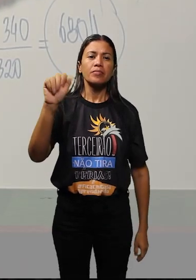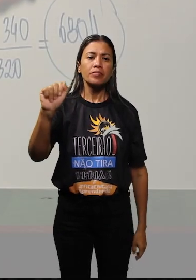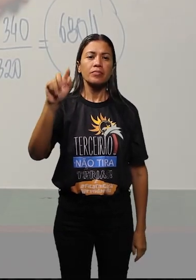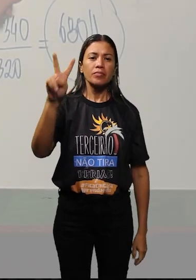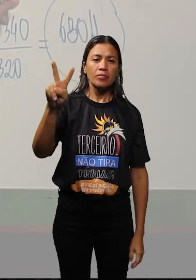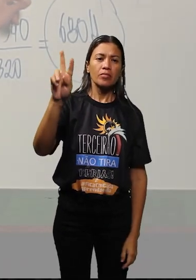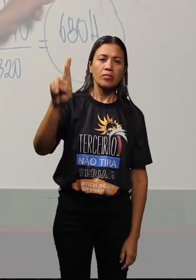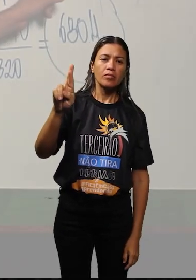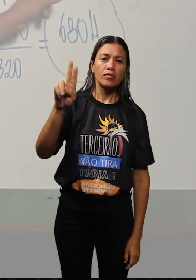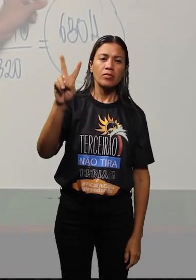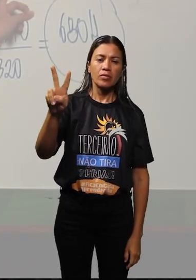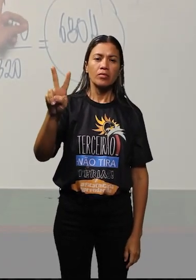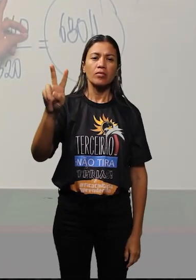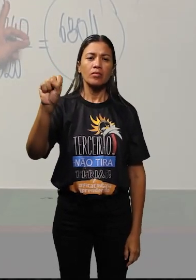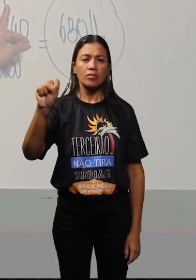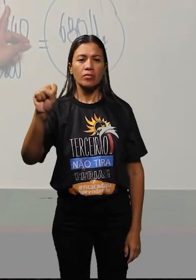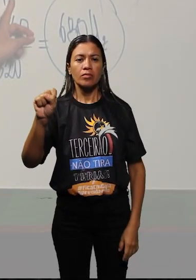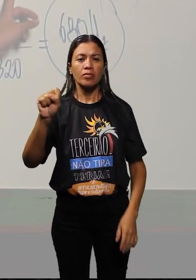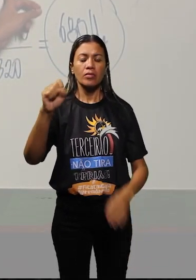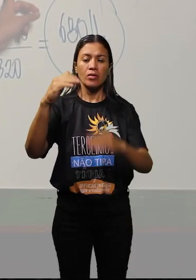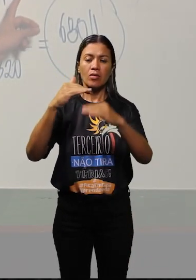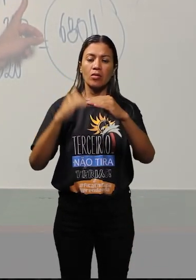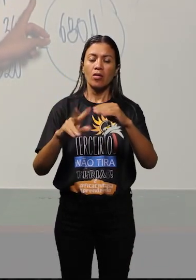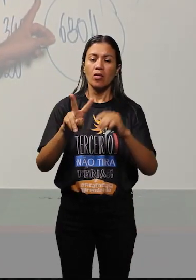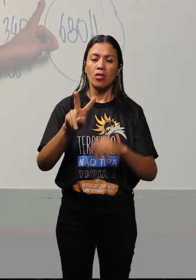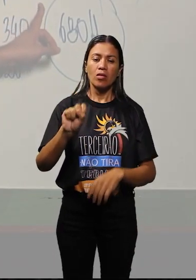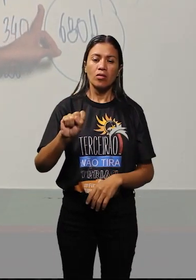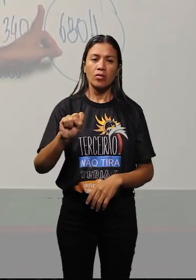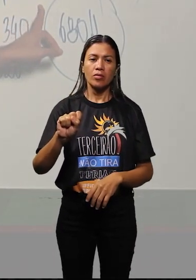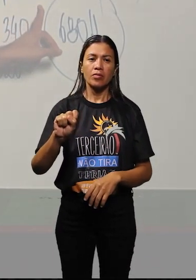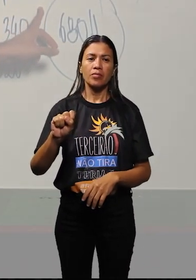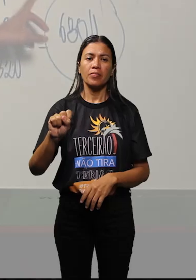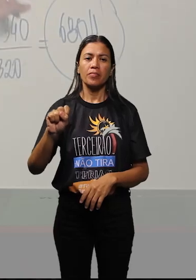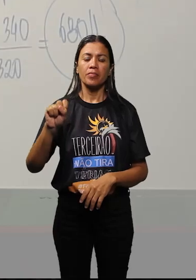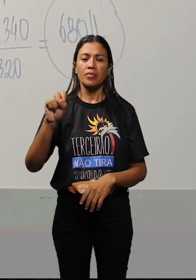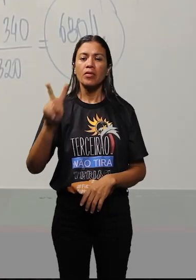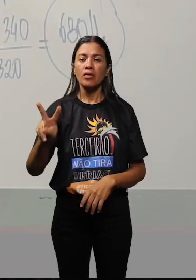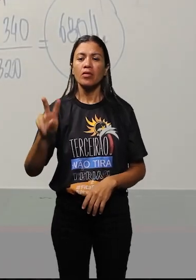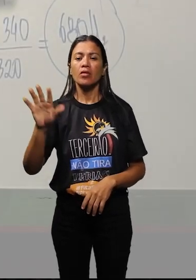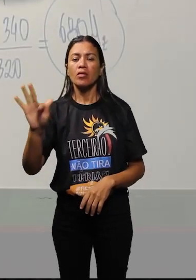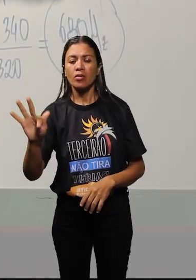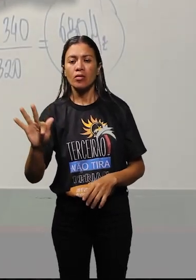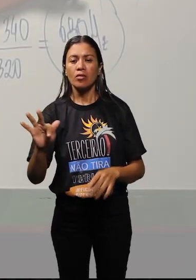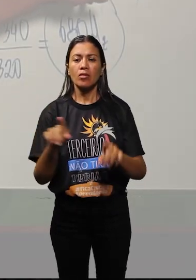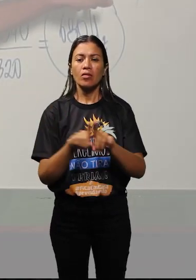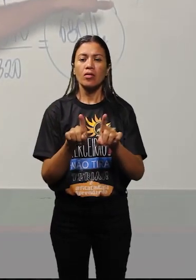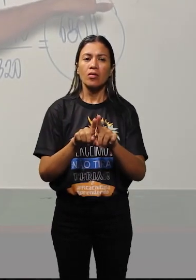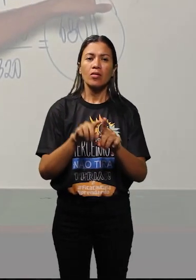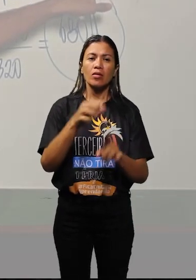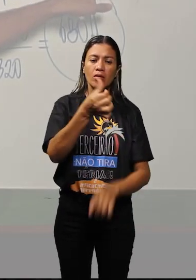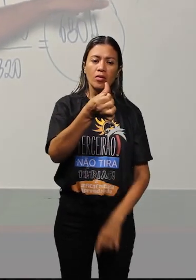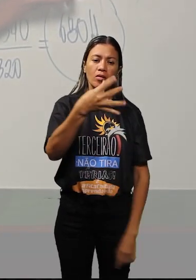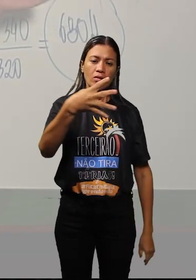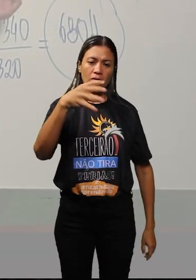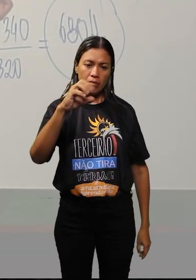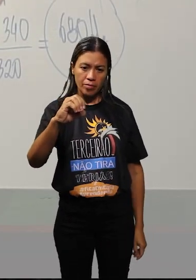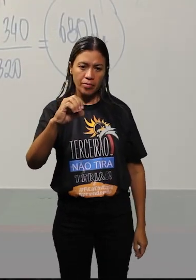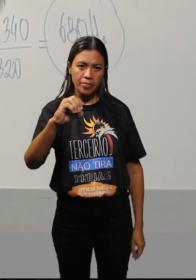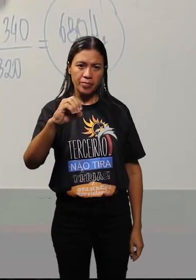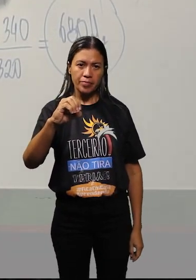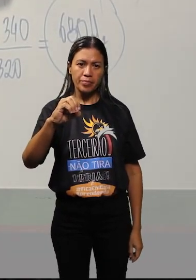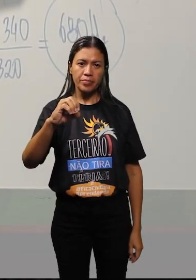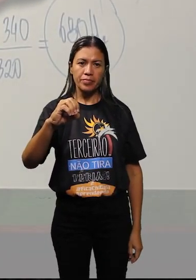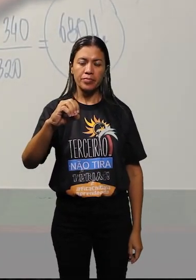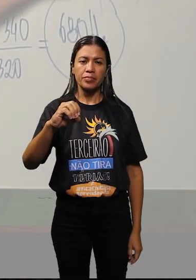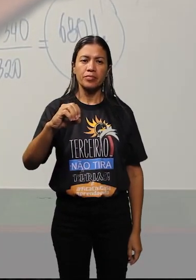velocidade do observador, sobre velocidade do som, mais ou menos velocidade da fonte. Frequência real, 640. Em